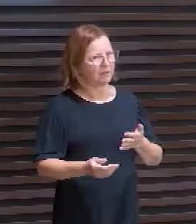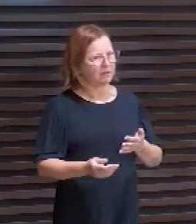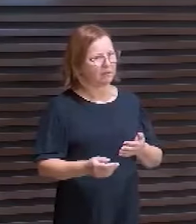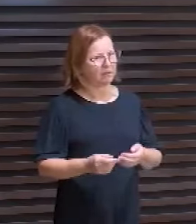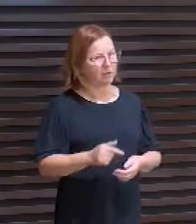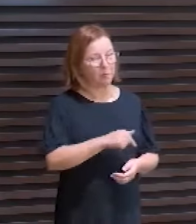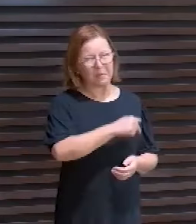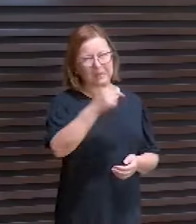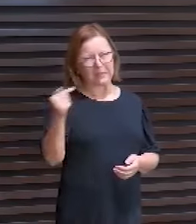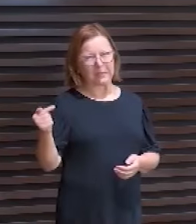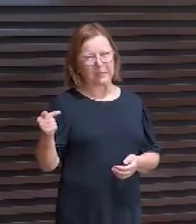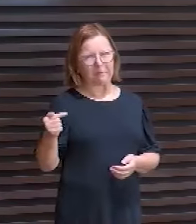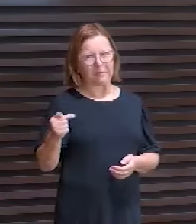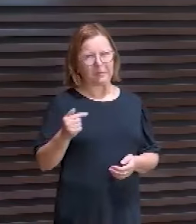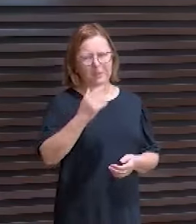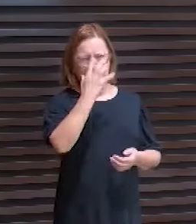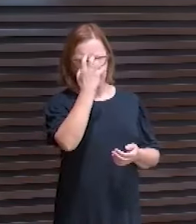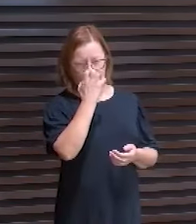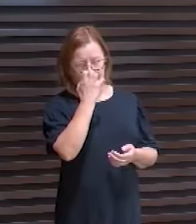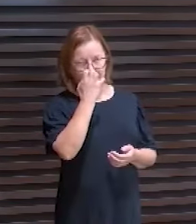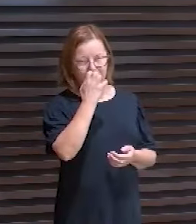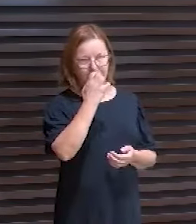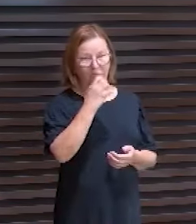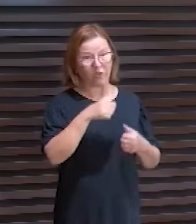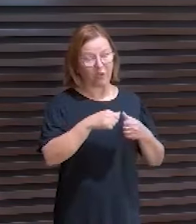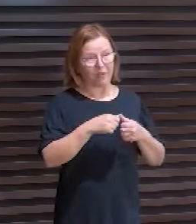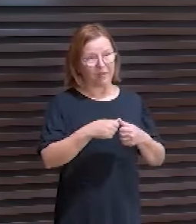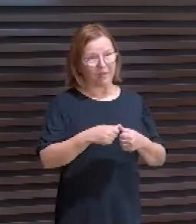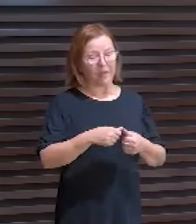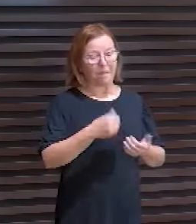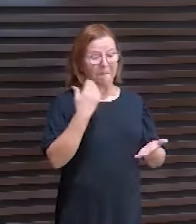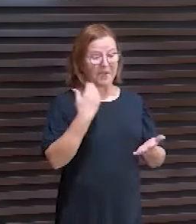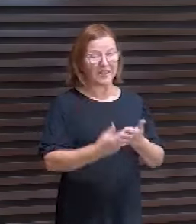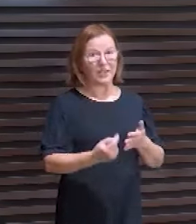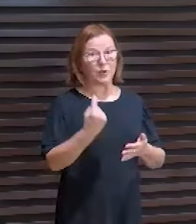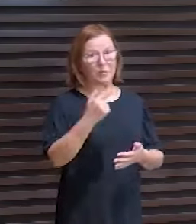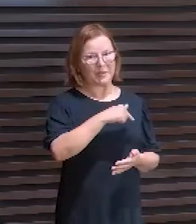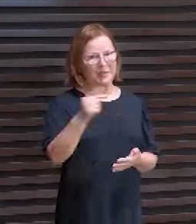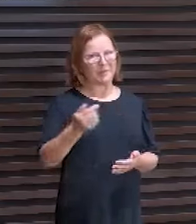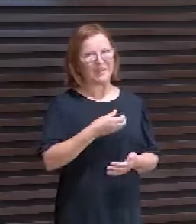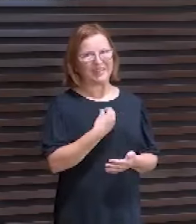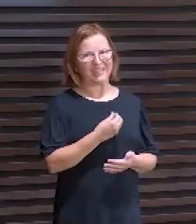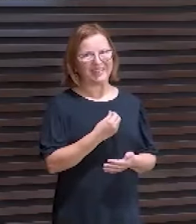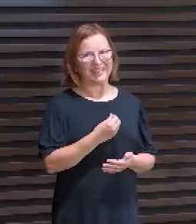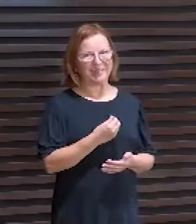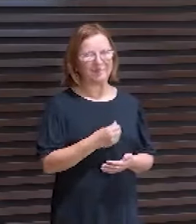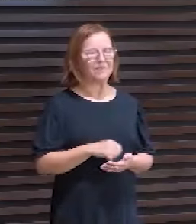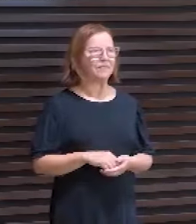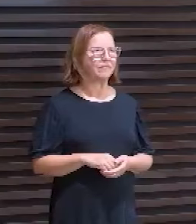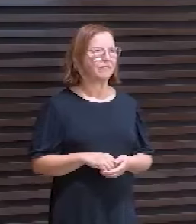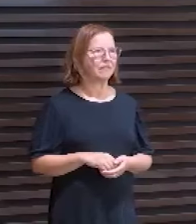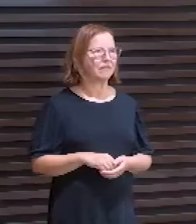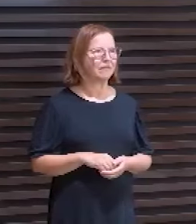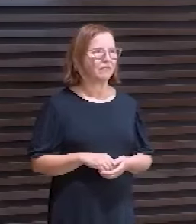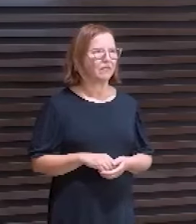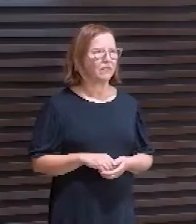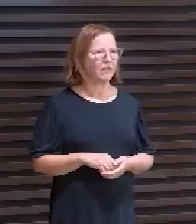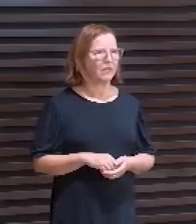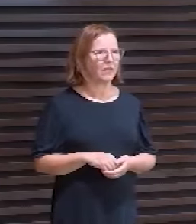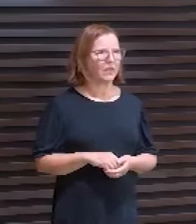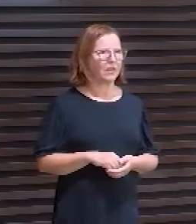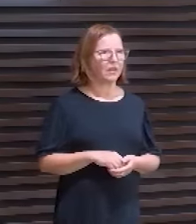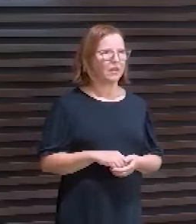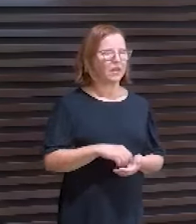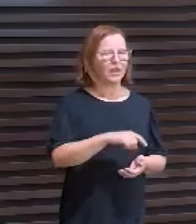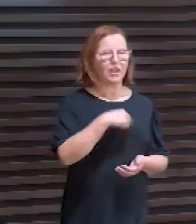emburrado tá perdendo uma semana de vida não é o que que nós vamos ganhar fazendo isso nos